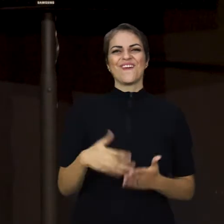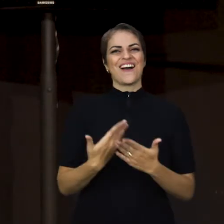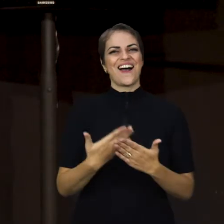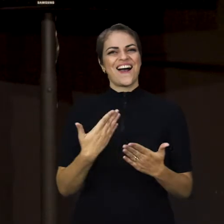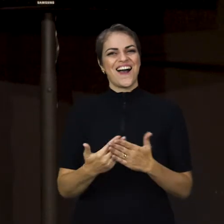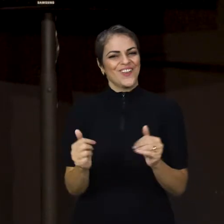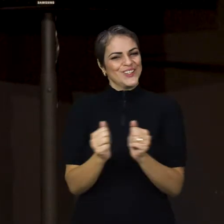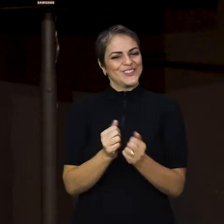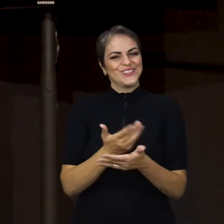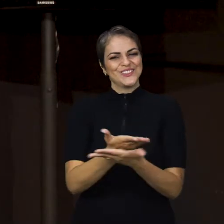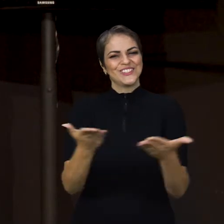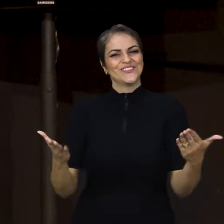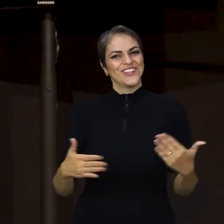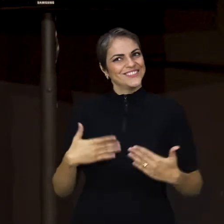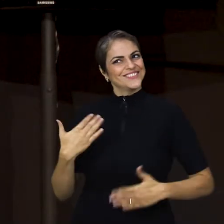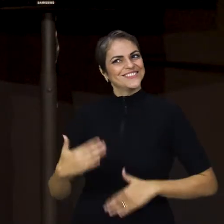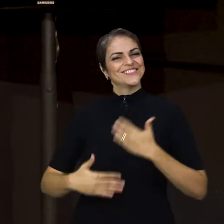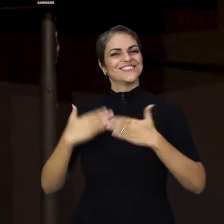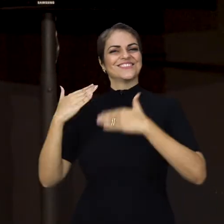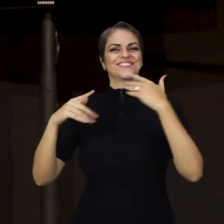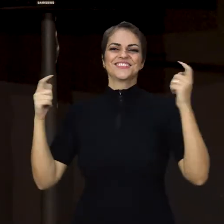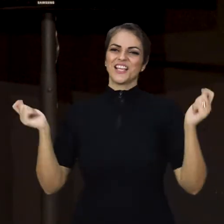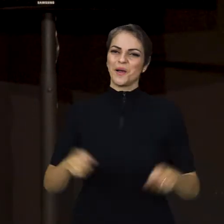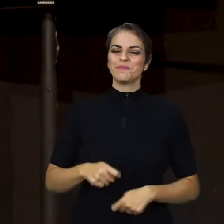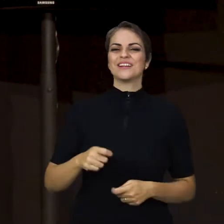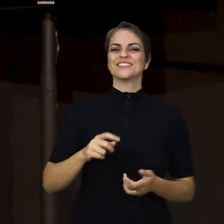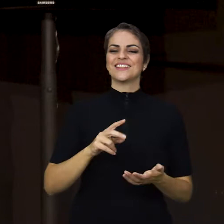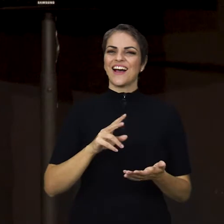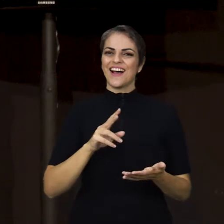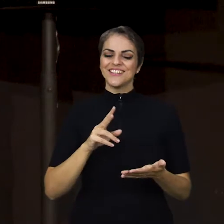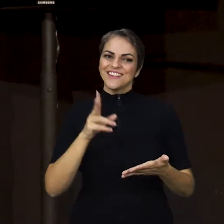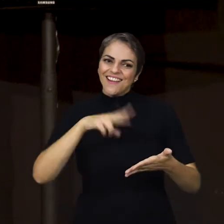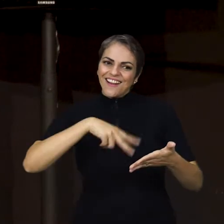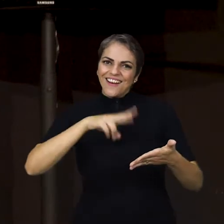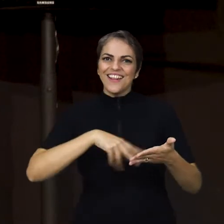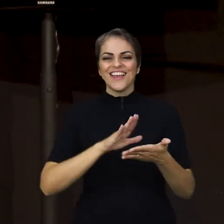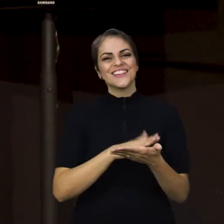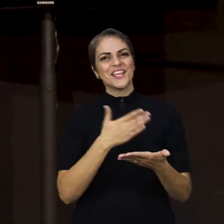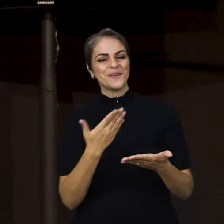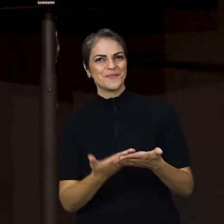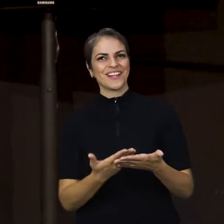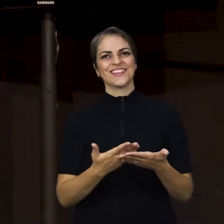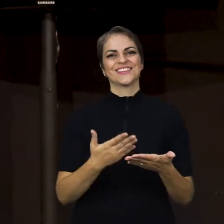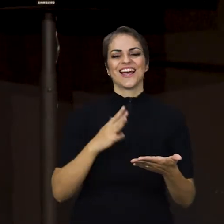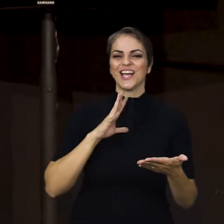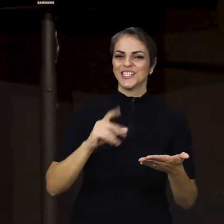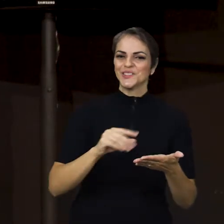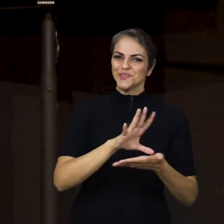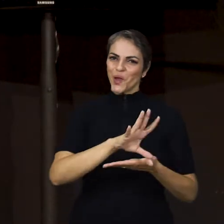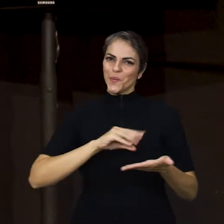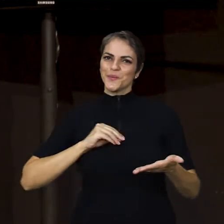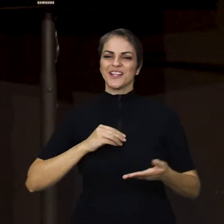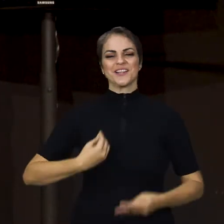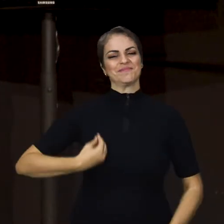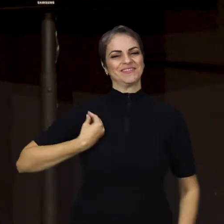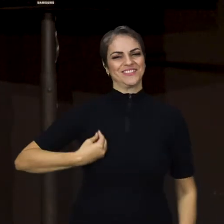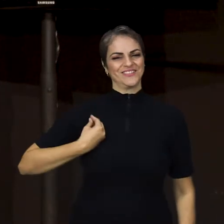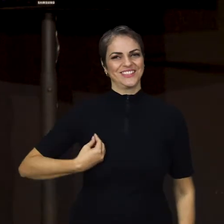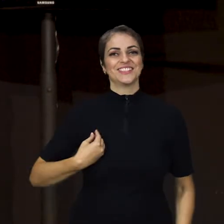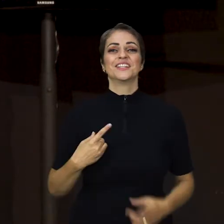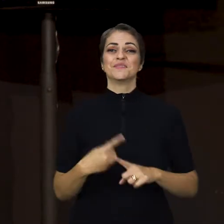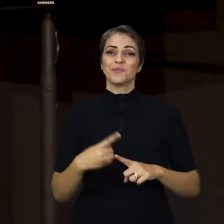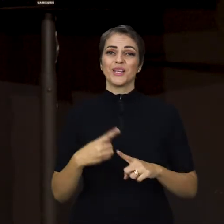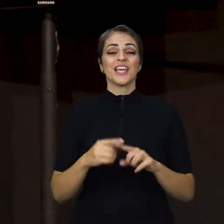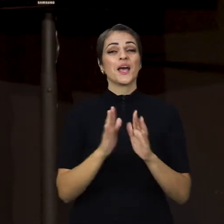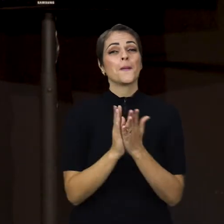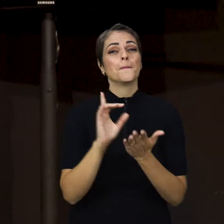juntos para crescermos na nossa capacidade de interpretar as Escrituras e aplicá-las à nossa própria vida, porque a Bíblia é